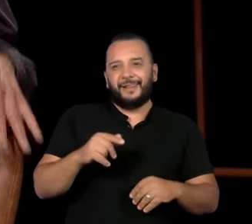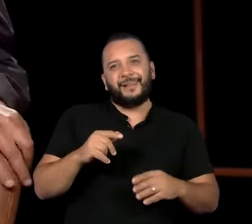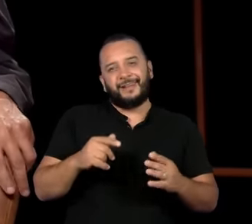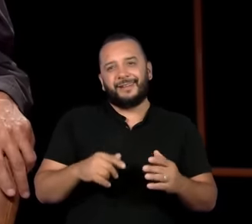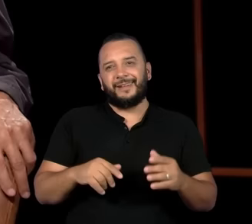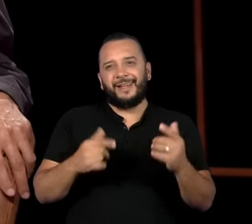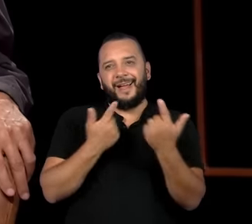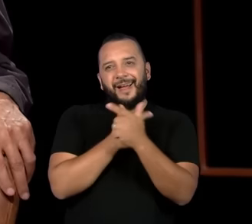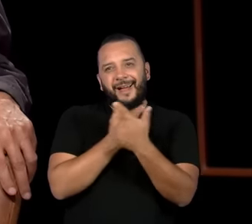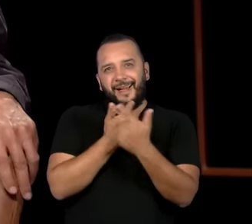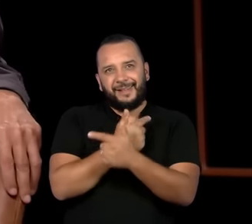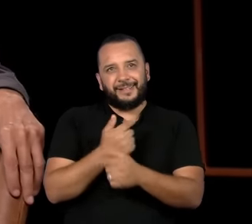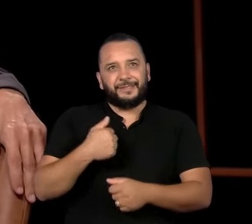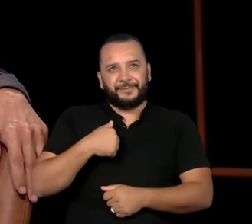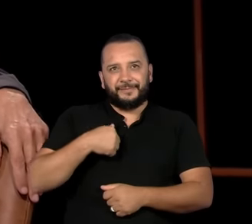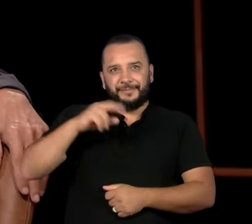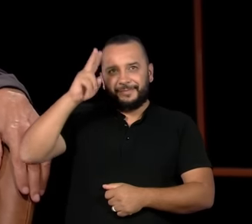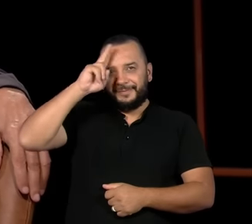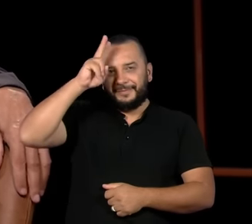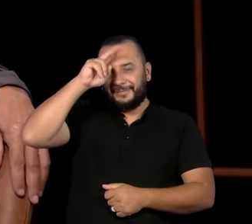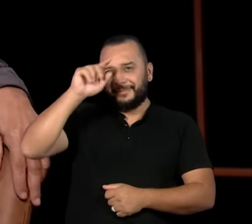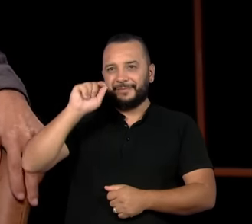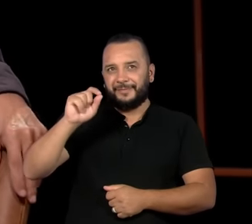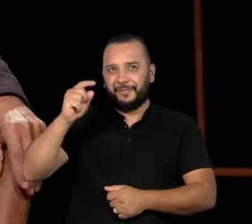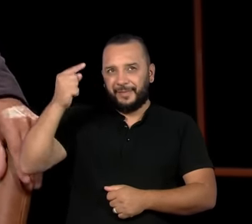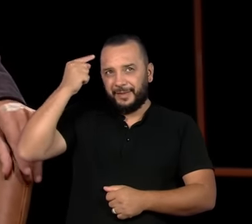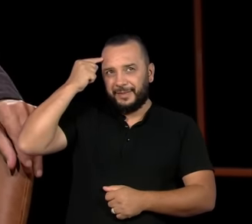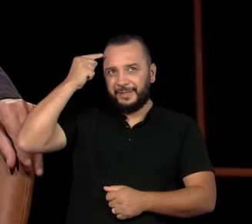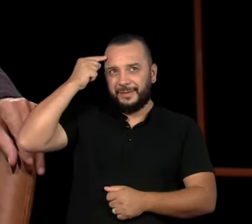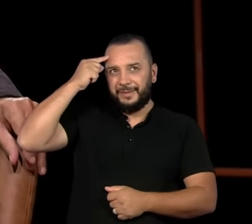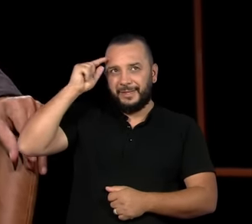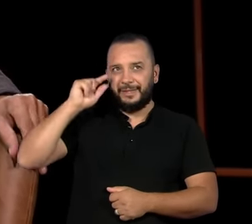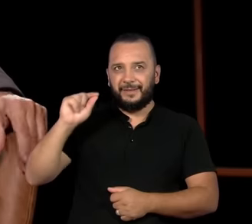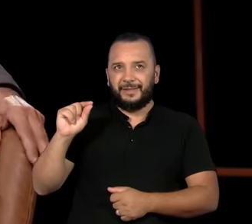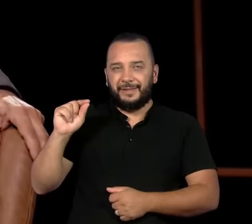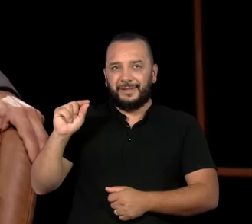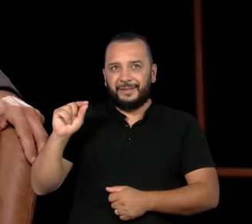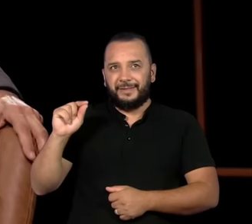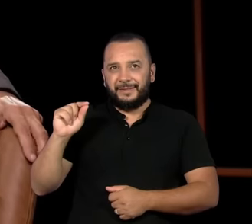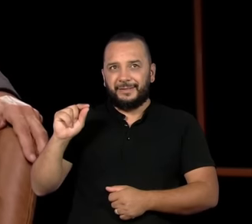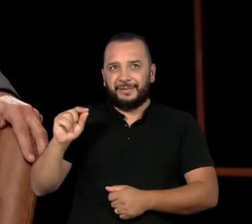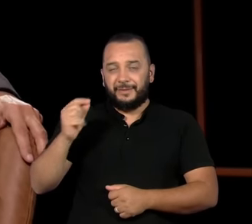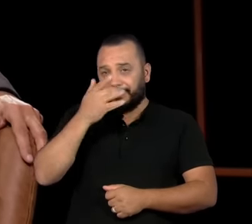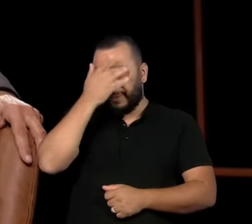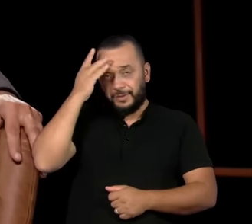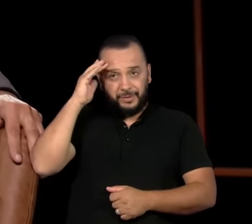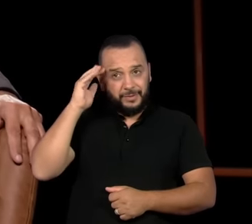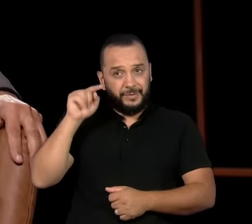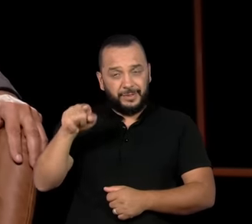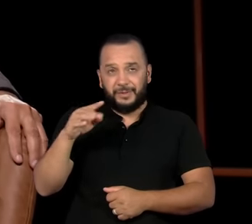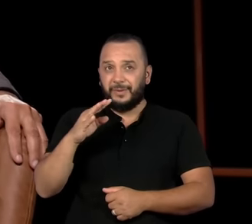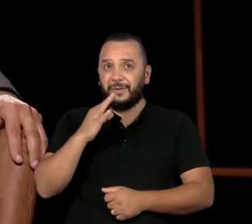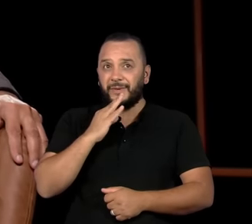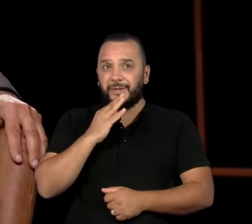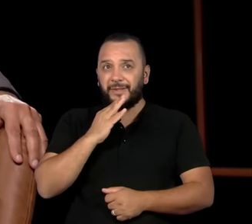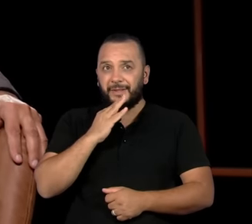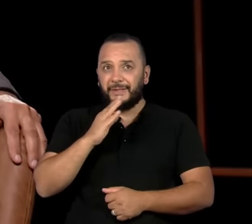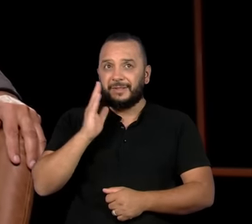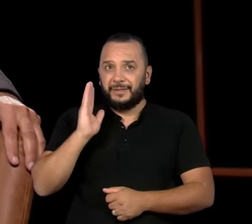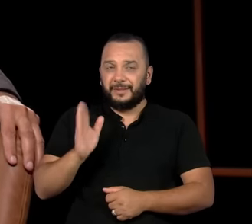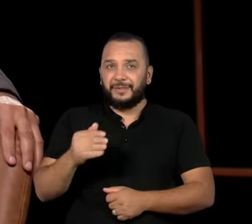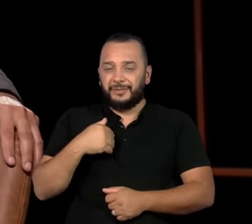engraçado. E tenho, me lembrei de um pensamento de um cara que vocês conhecem, chamado